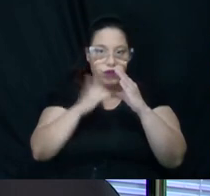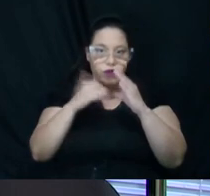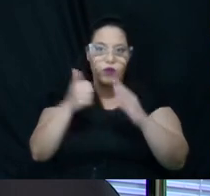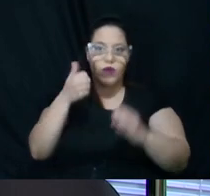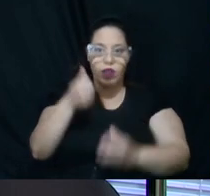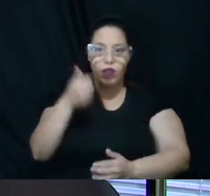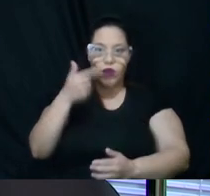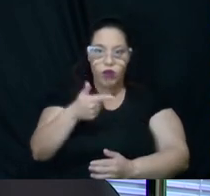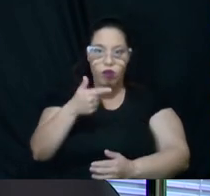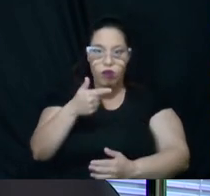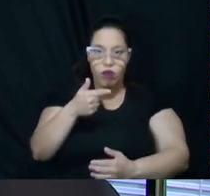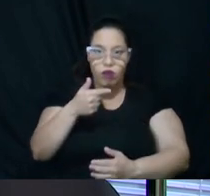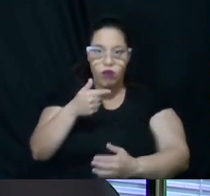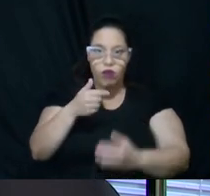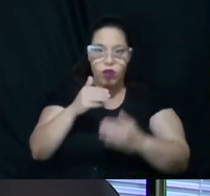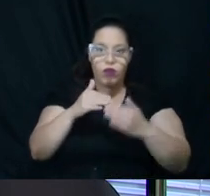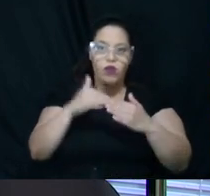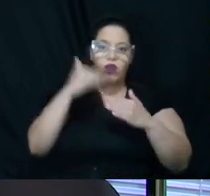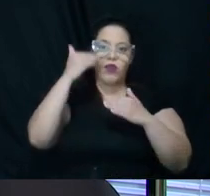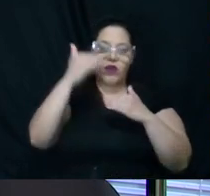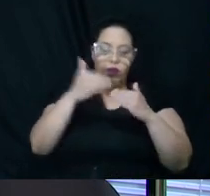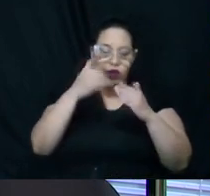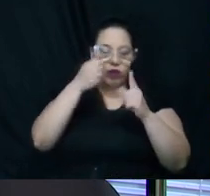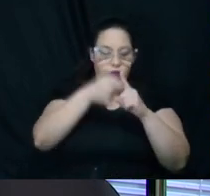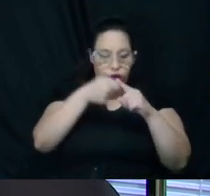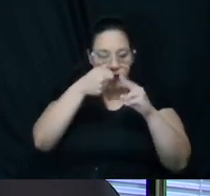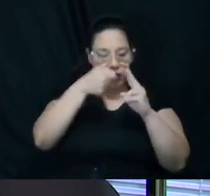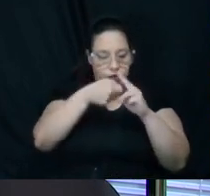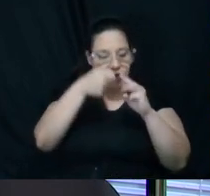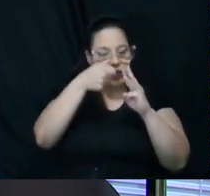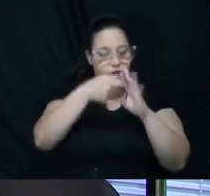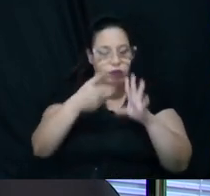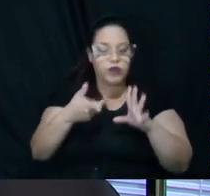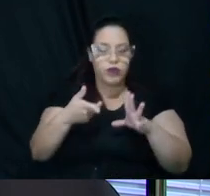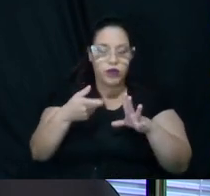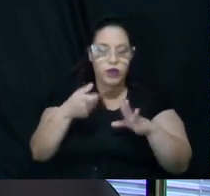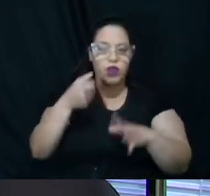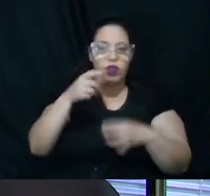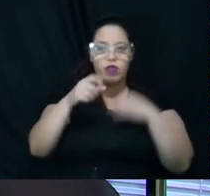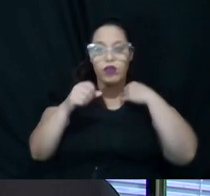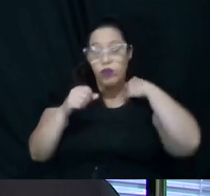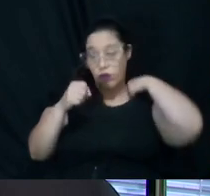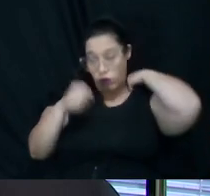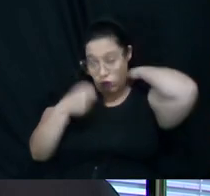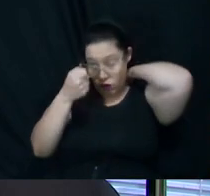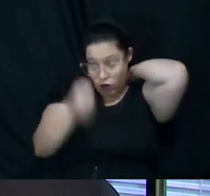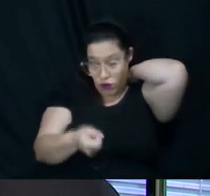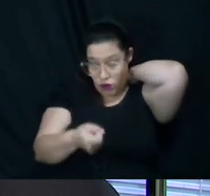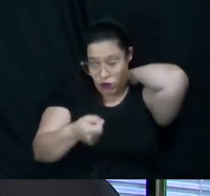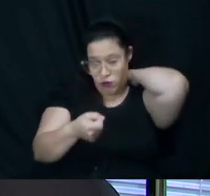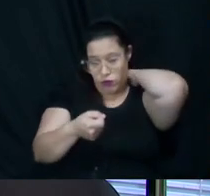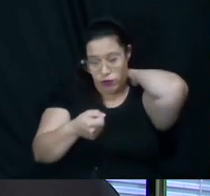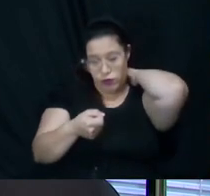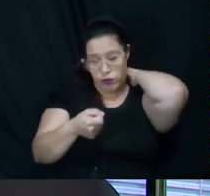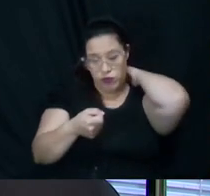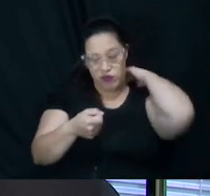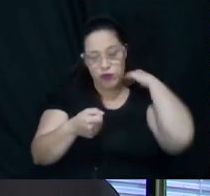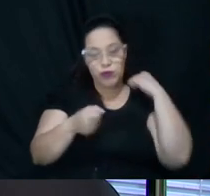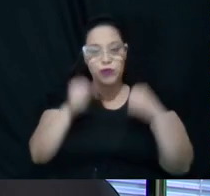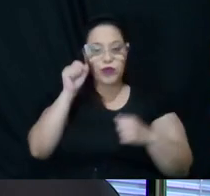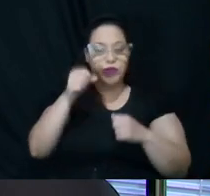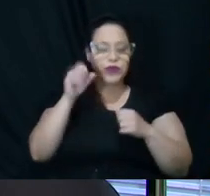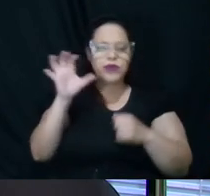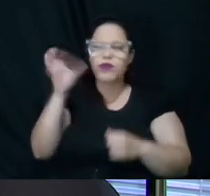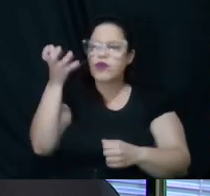já vai projetar nos próximos 12 meses subsequentes que essa despesa vai existir. Então, você consegue começar a casar